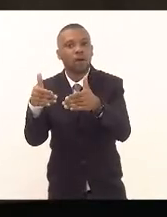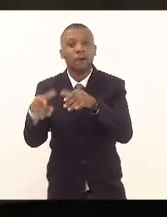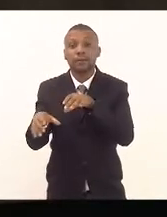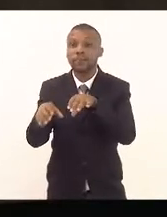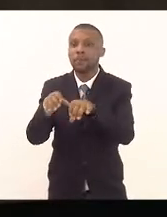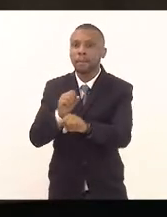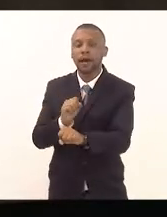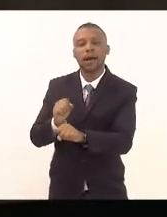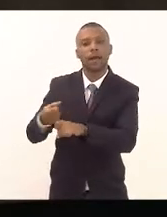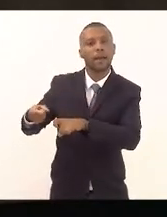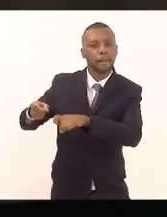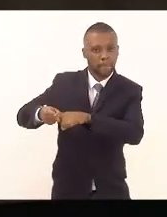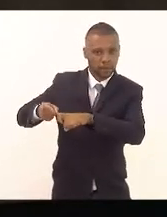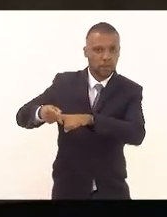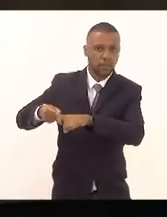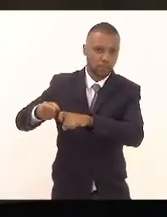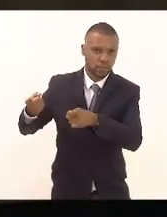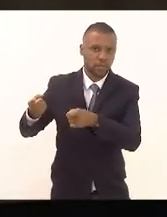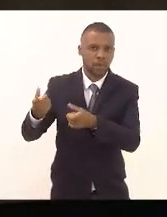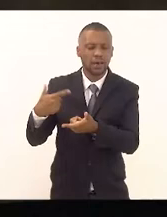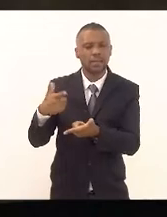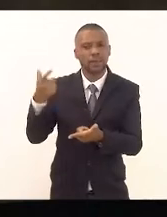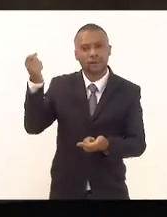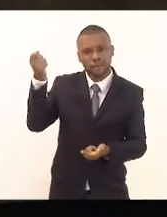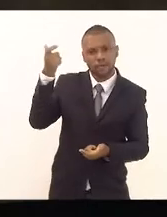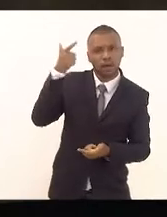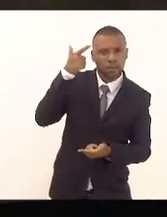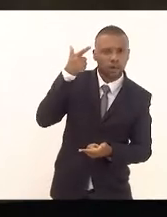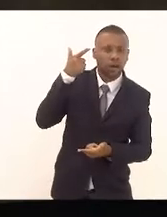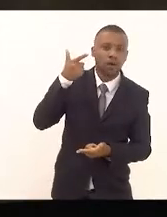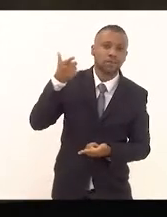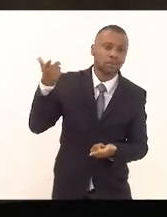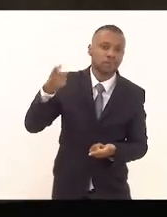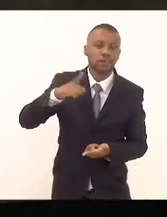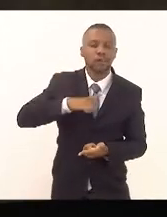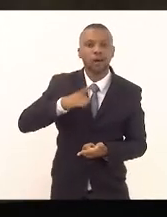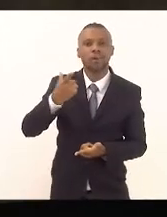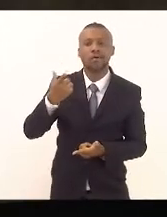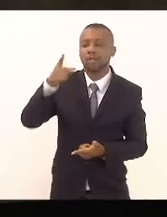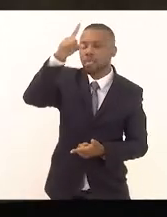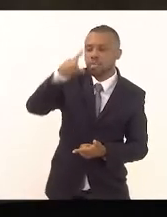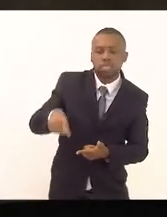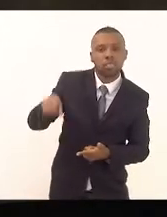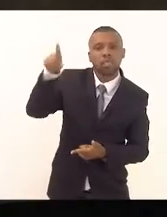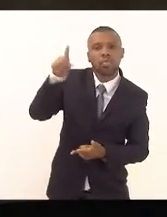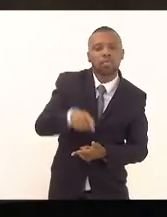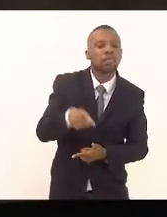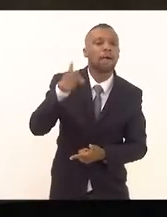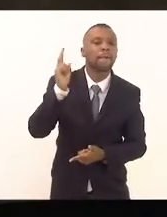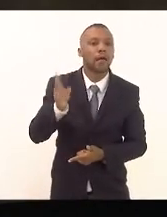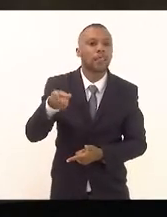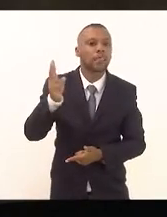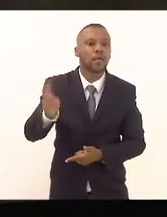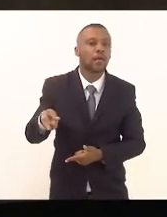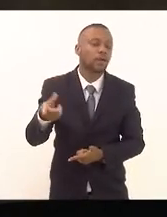em medicina, essas vocações ficam enterradas para sempre, tendo em vista